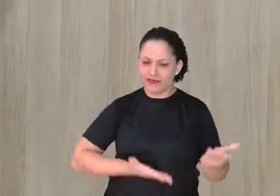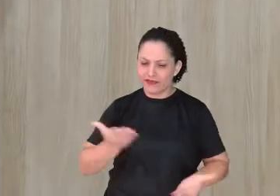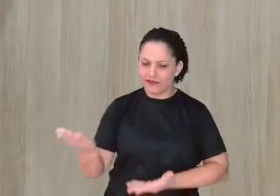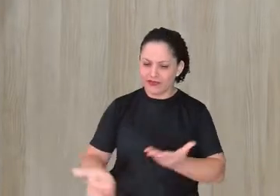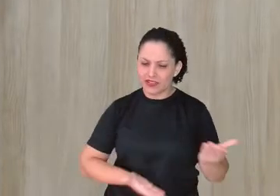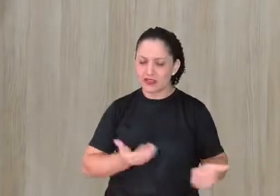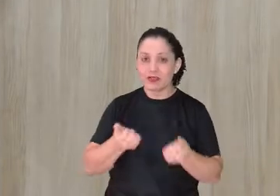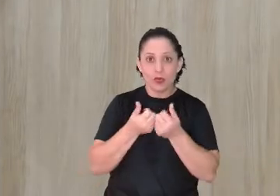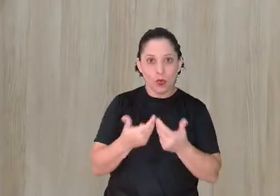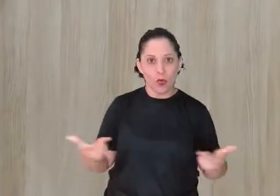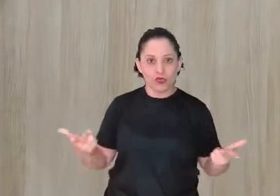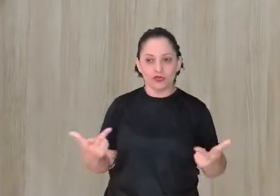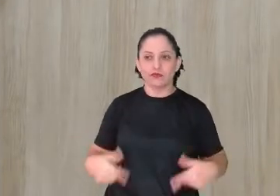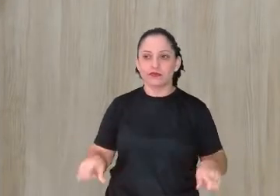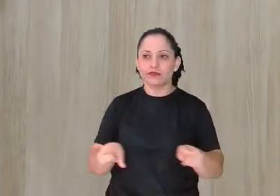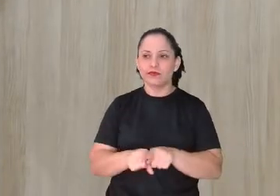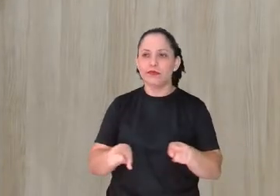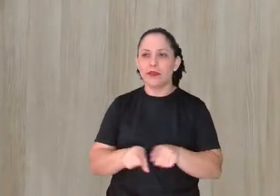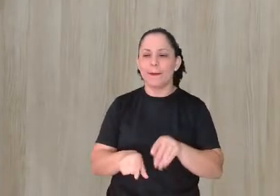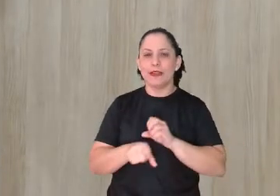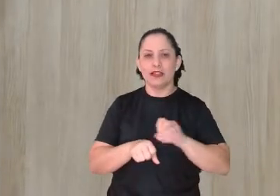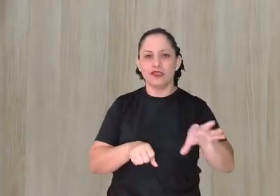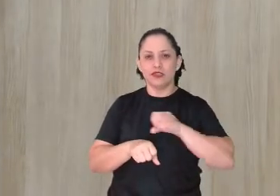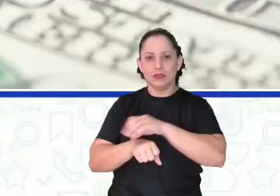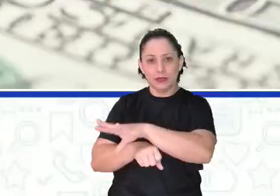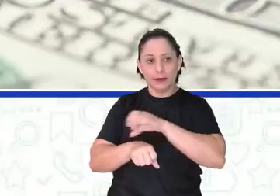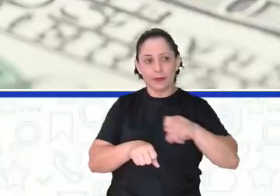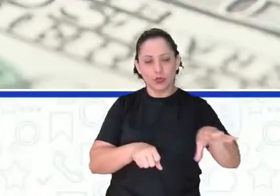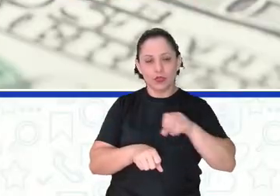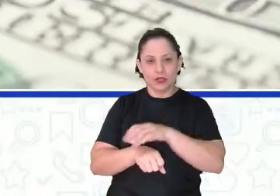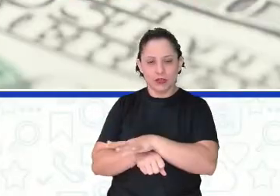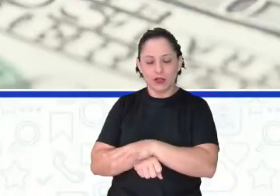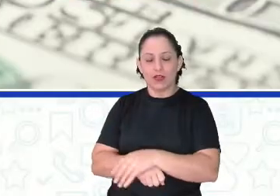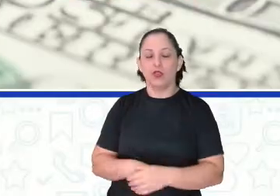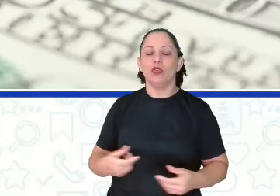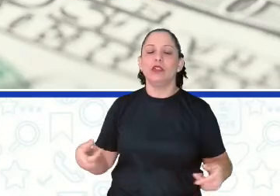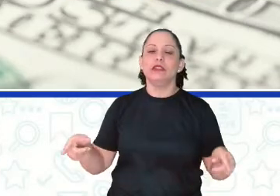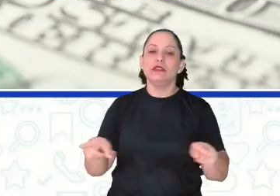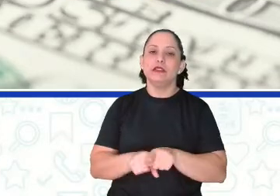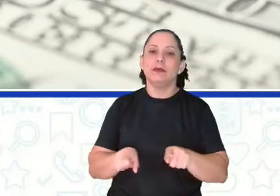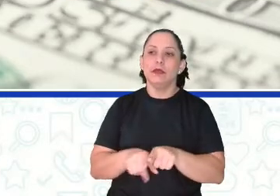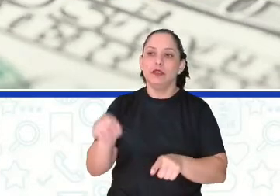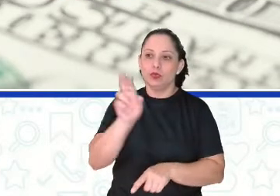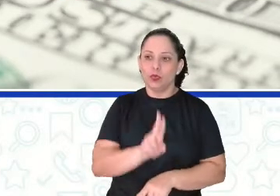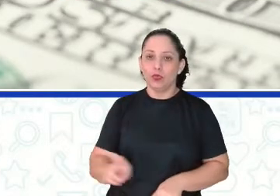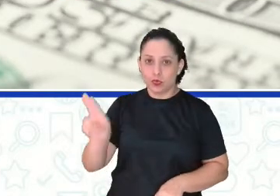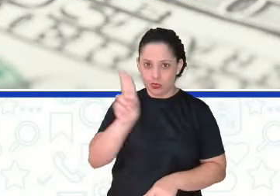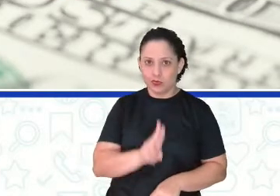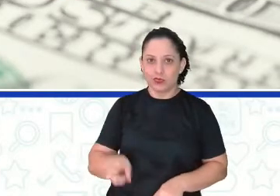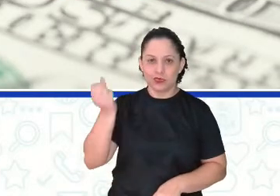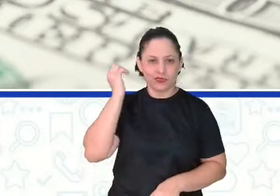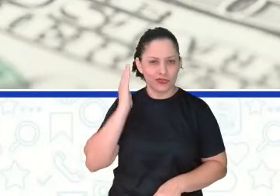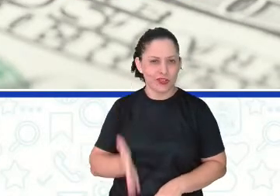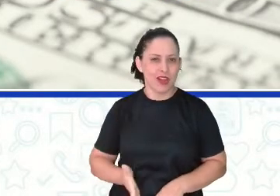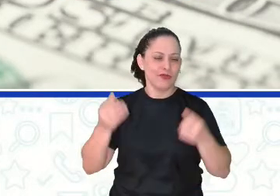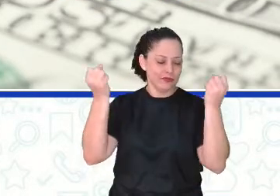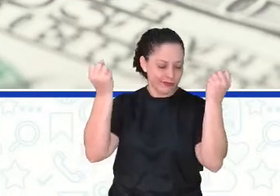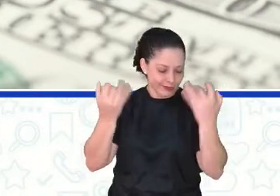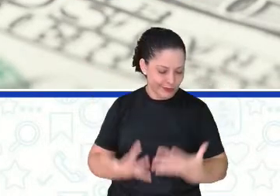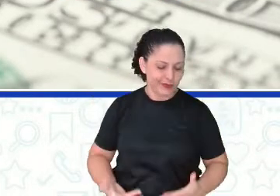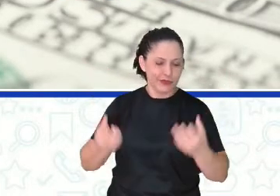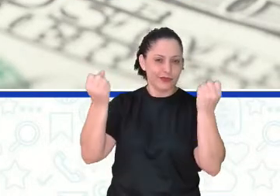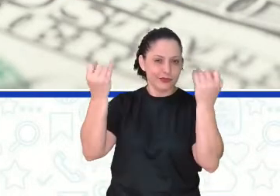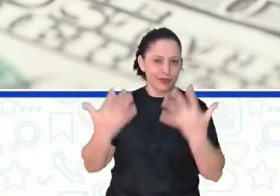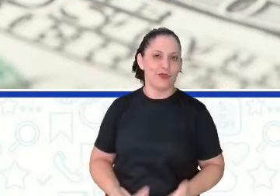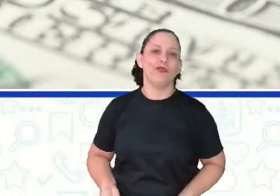né? Na distribuição, né, desses bens e no consumo. A gente já falou tanto de consumismo aqui, né,